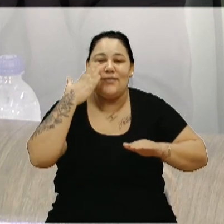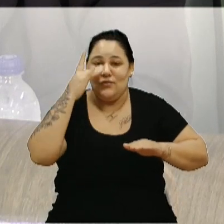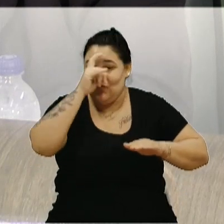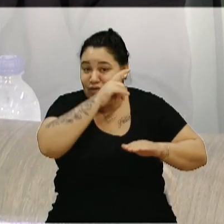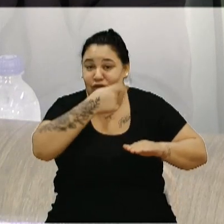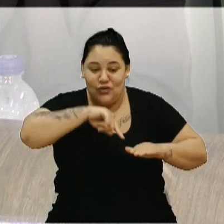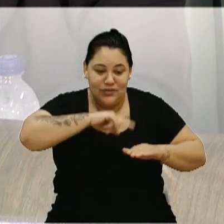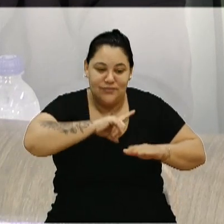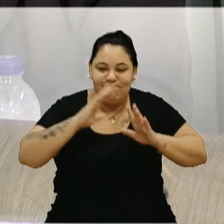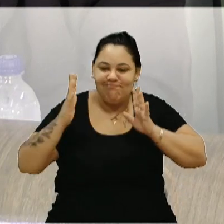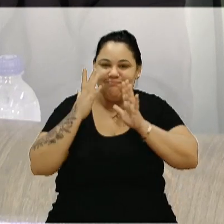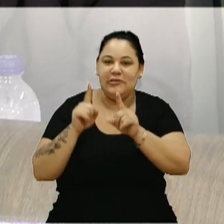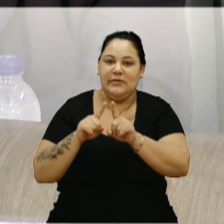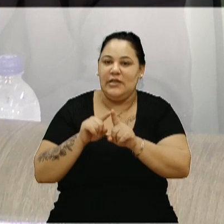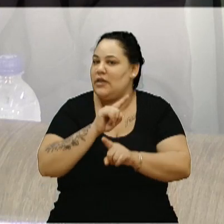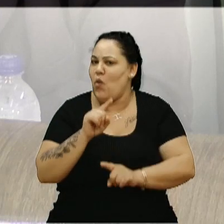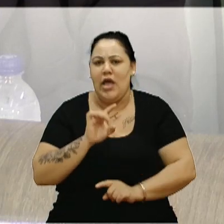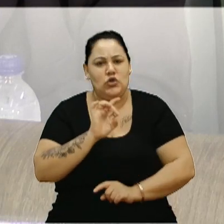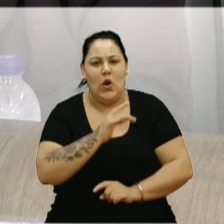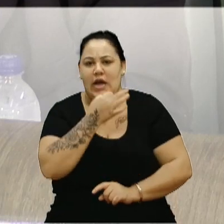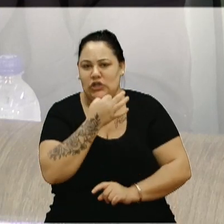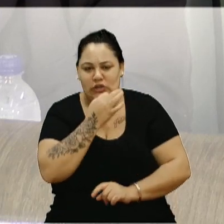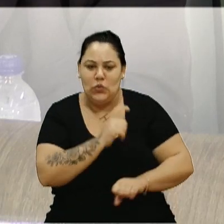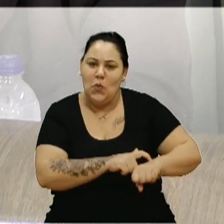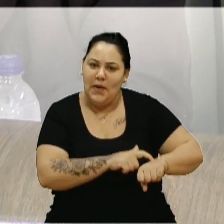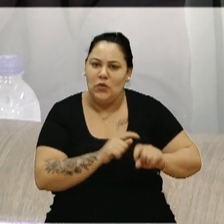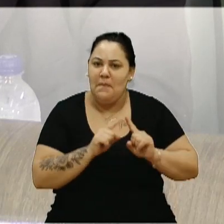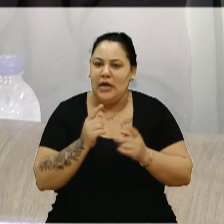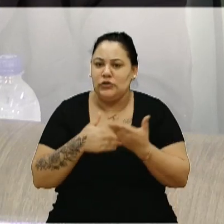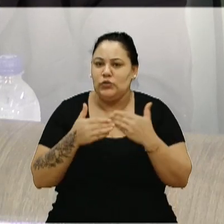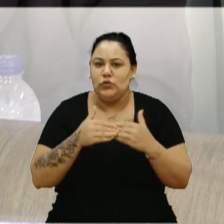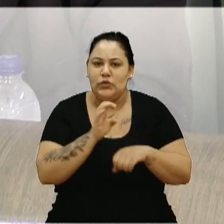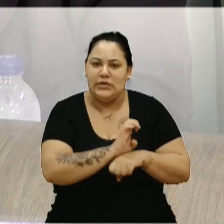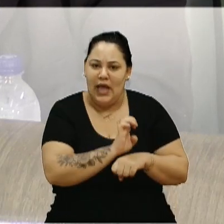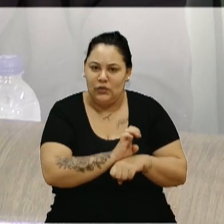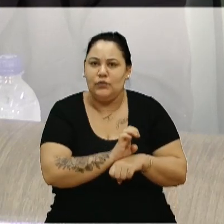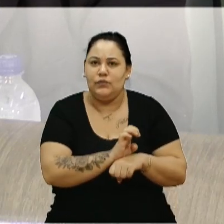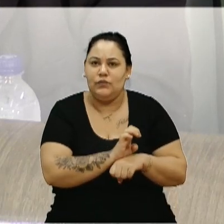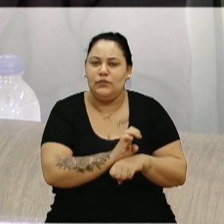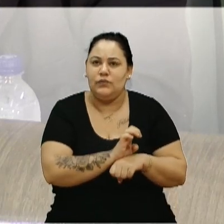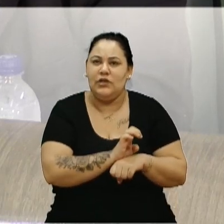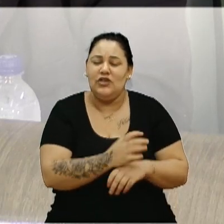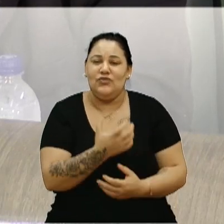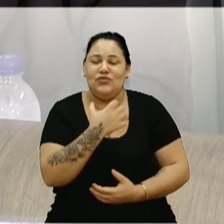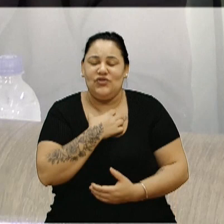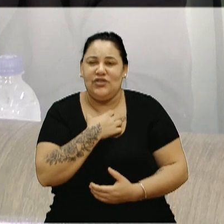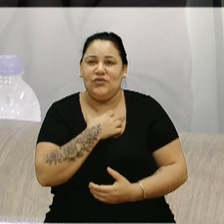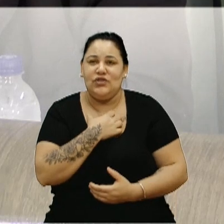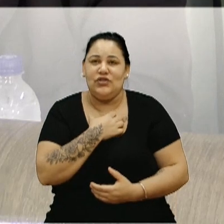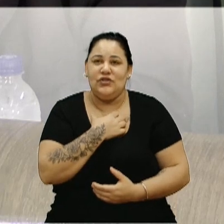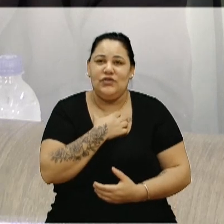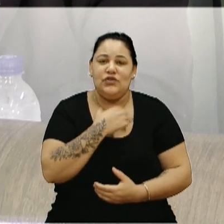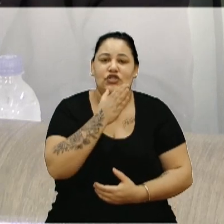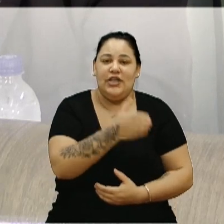teremos pela frente. Não só Caxias nesse momento, mas todo o Estado, e de uma forma direta ou indireta,